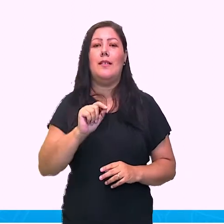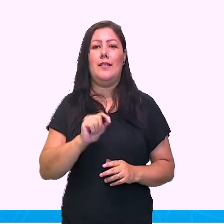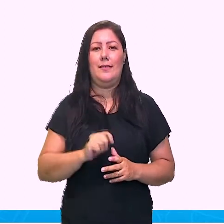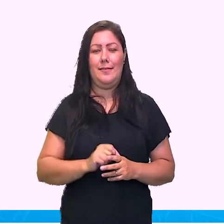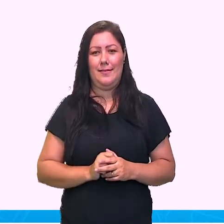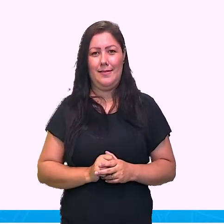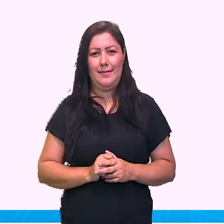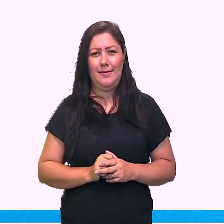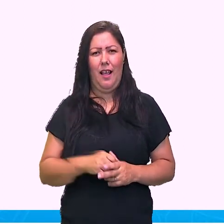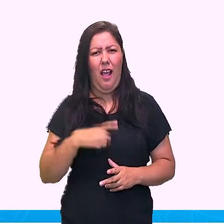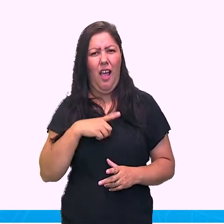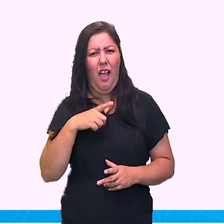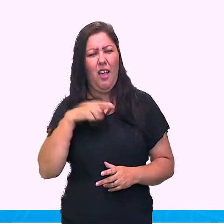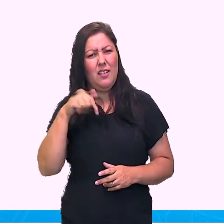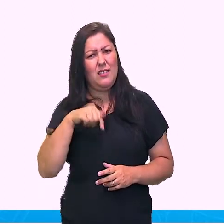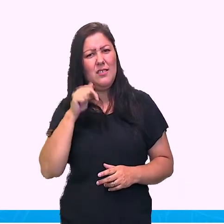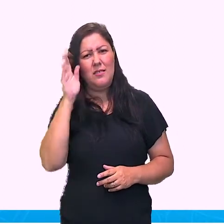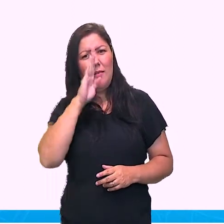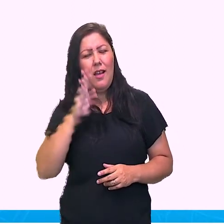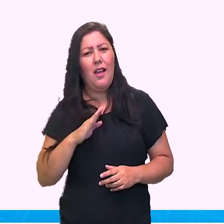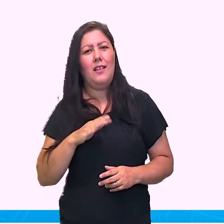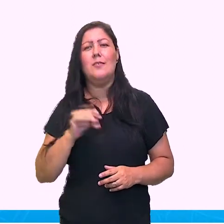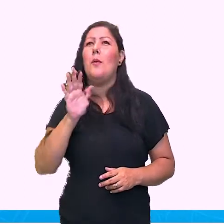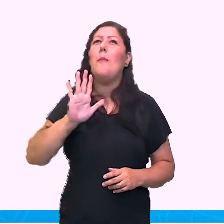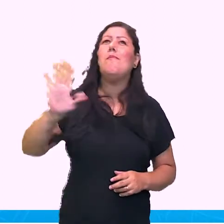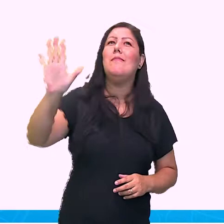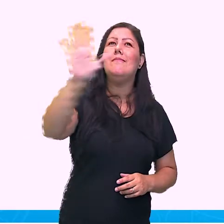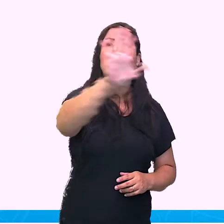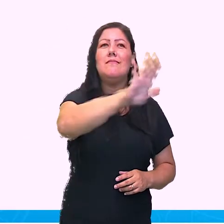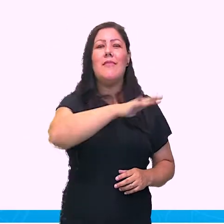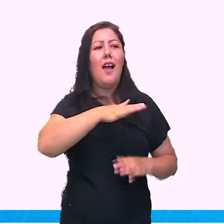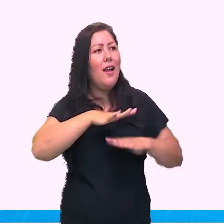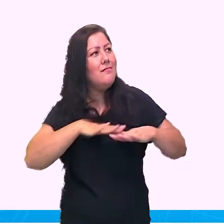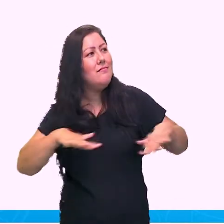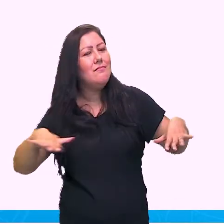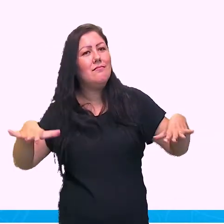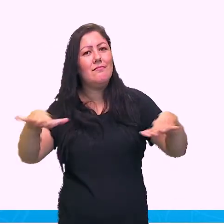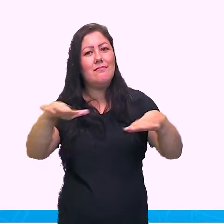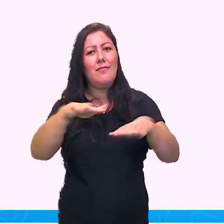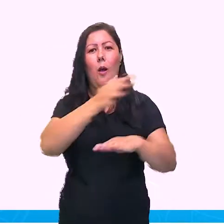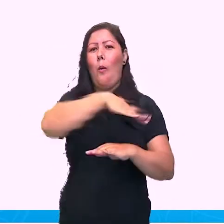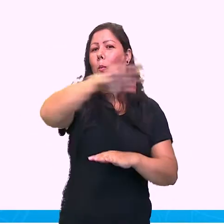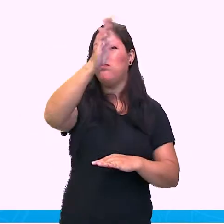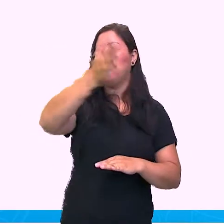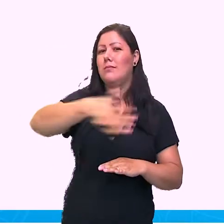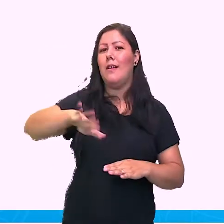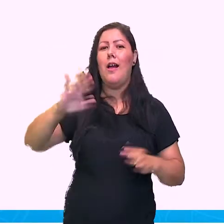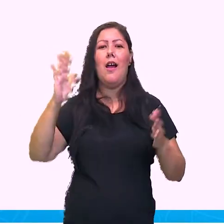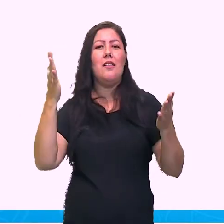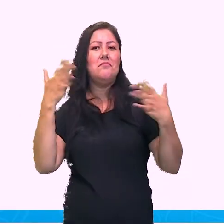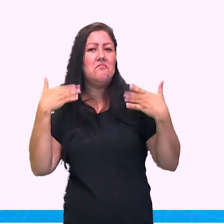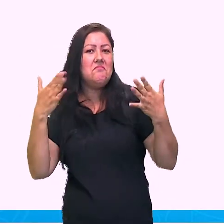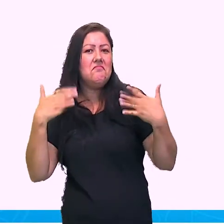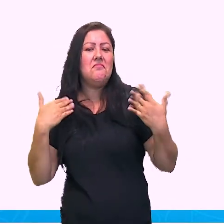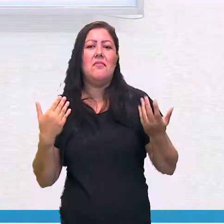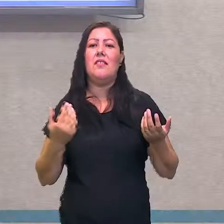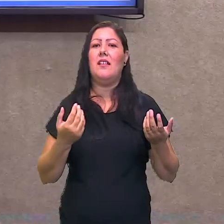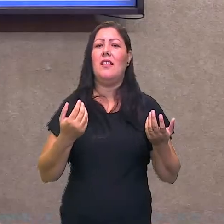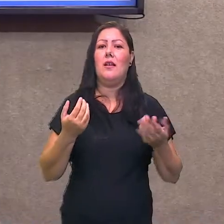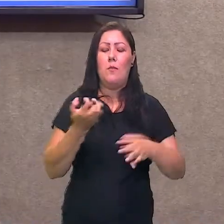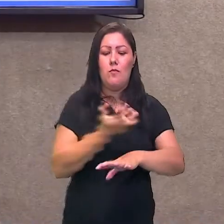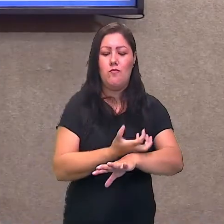diversidade, de paisagens, de relevo, de clima,